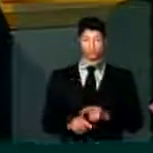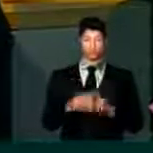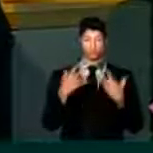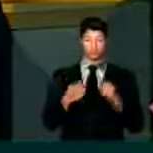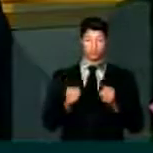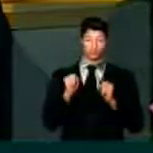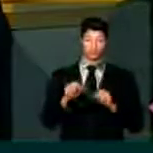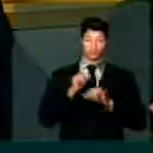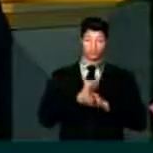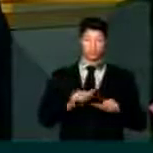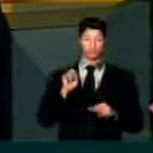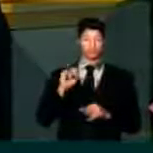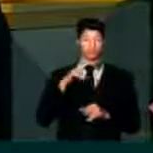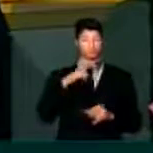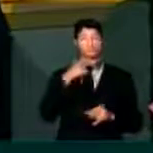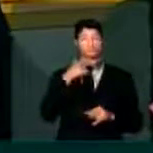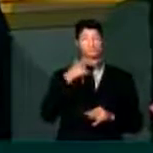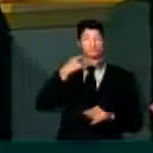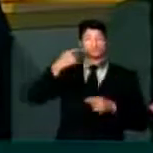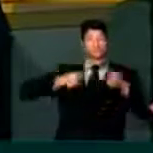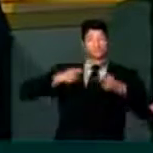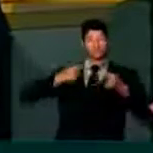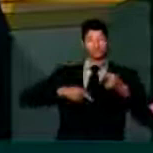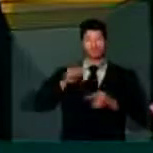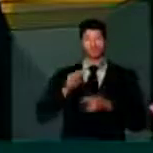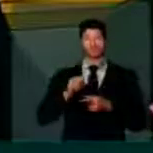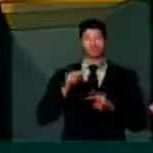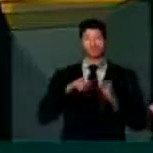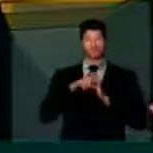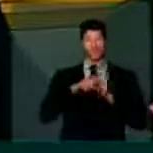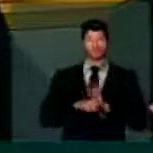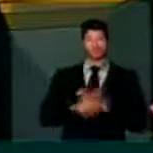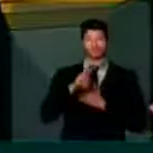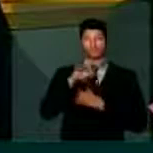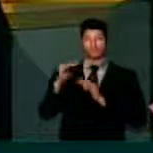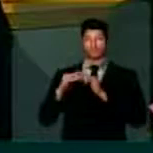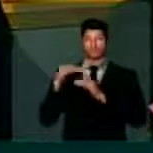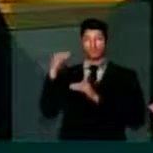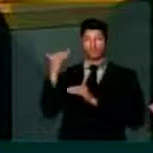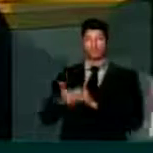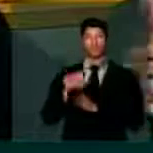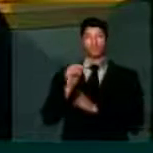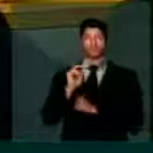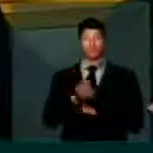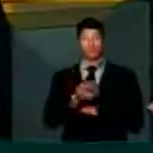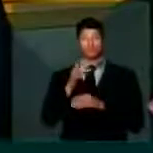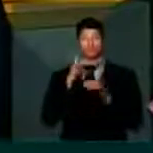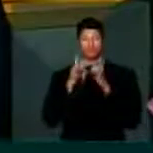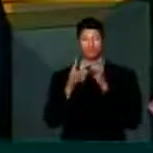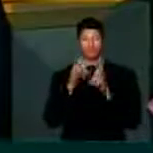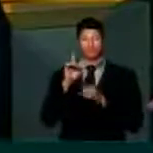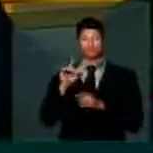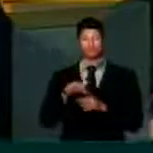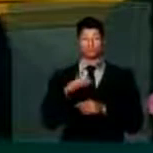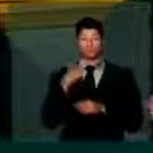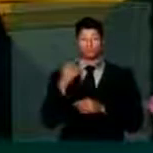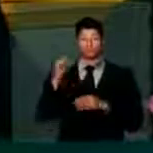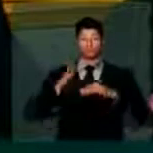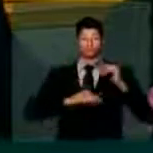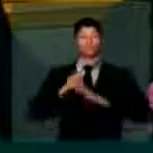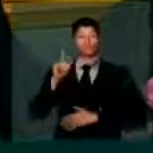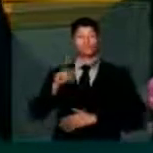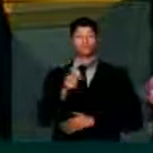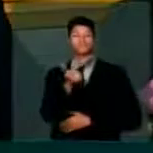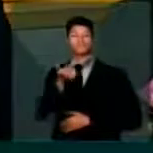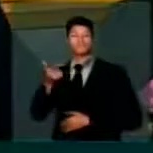vamos poder dizer se realmente há vontade política que essa investigação vá à frente, ou o discurso é um e na